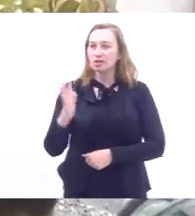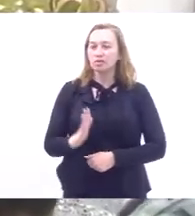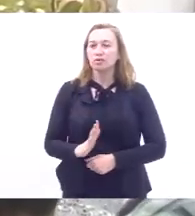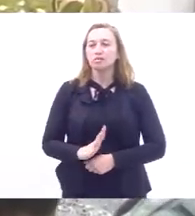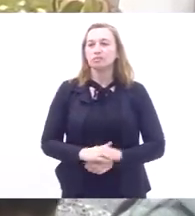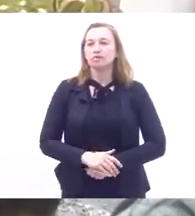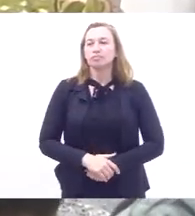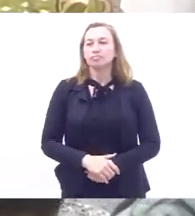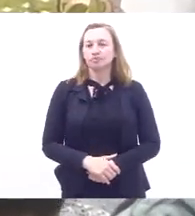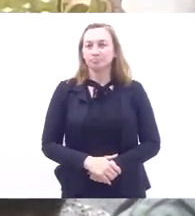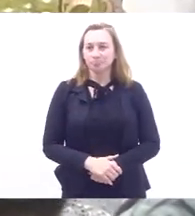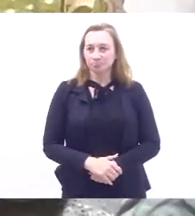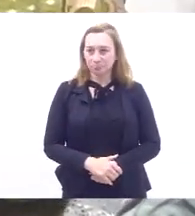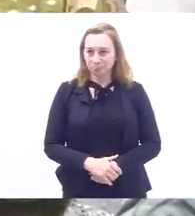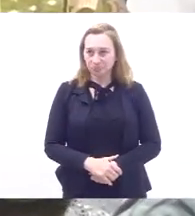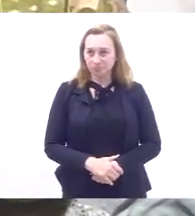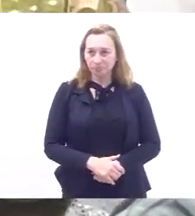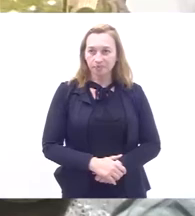Brasil.